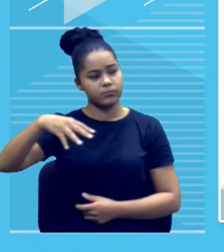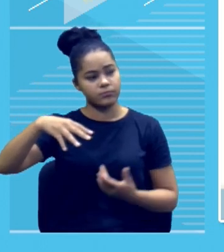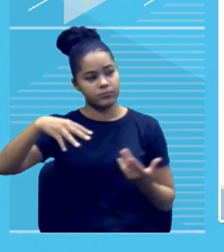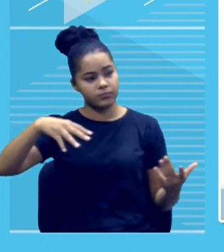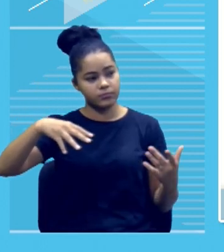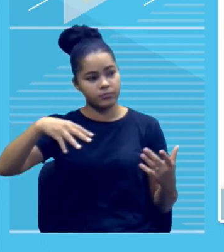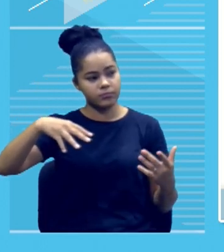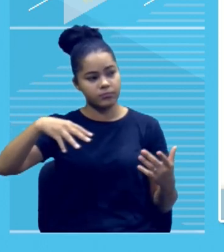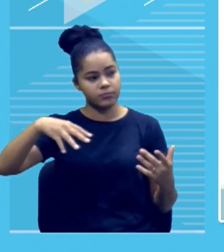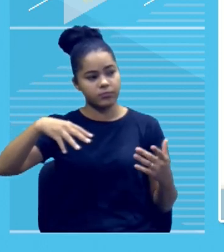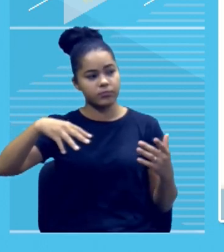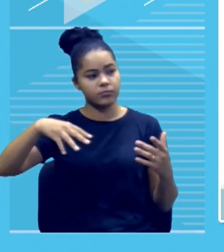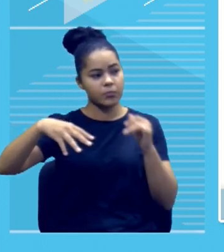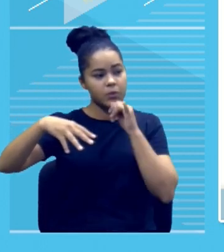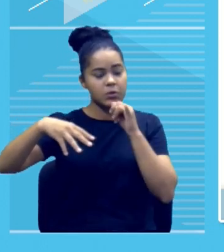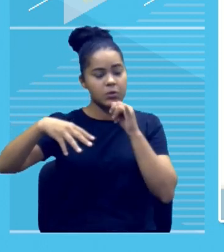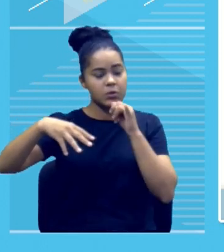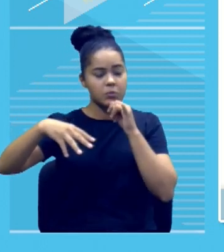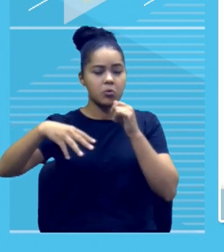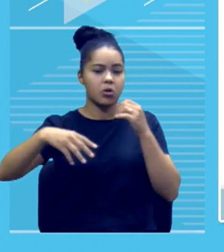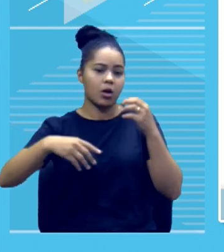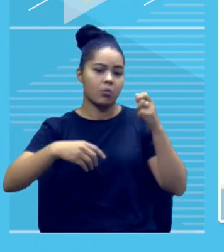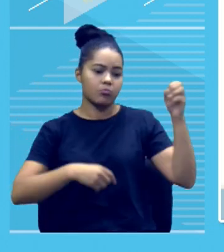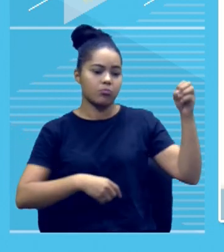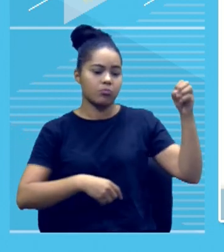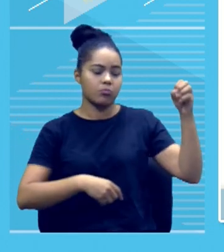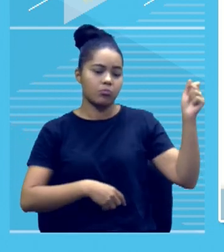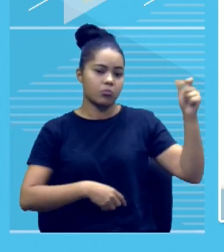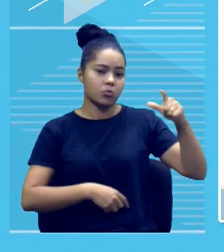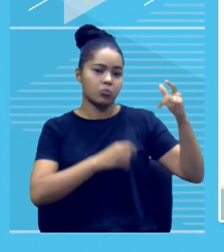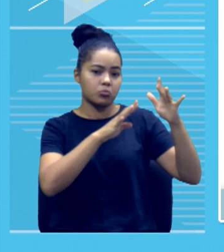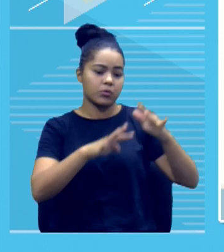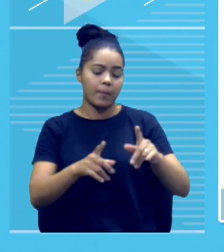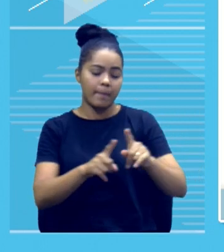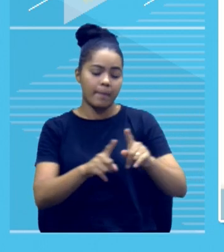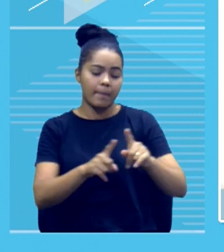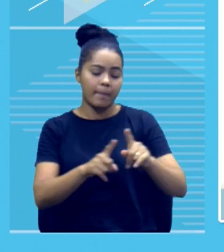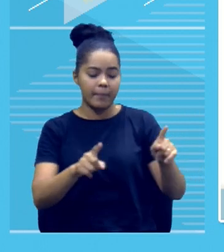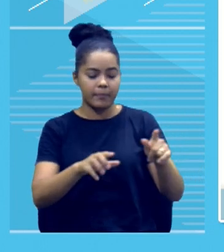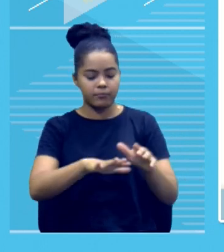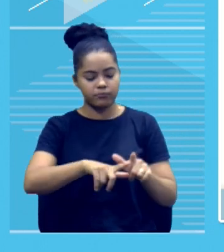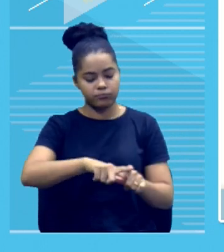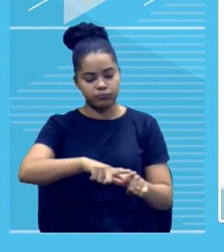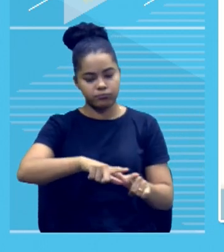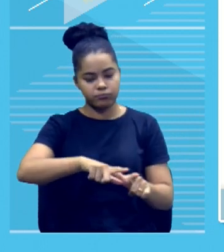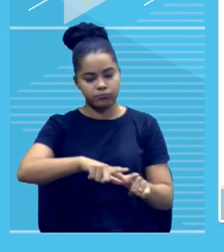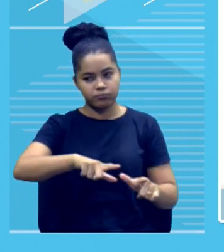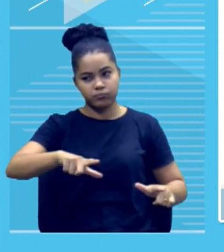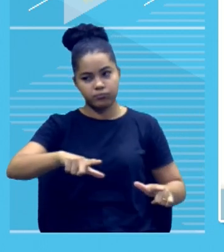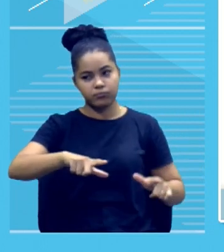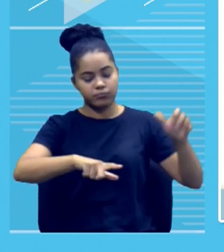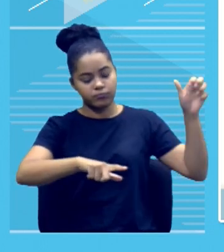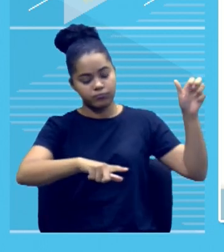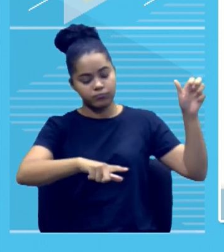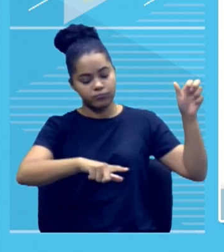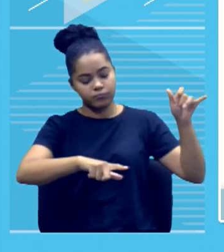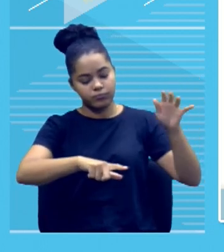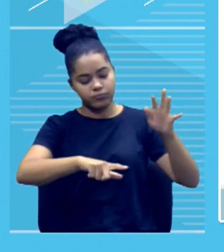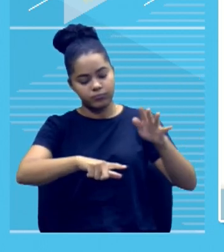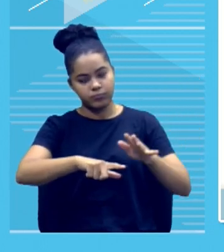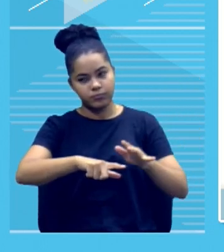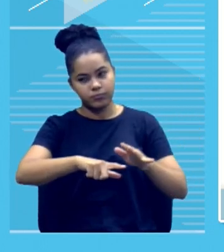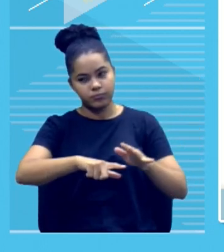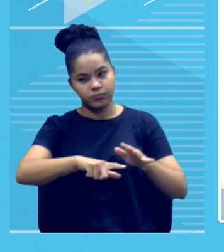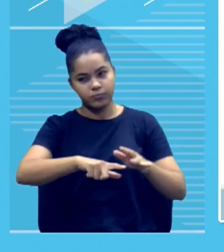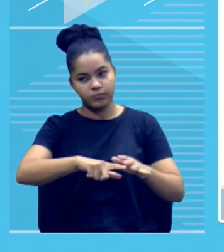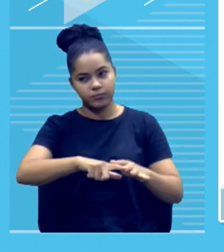luz natural, vamos colocar assim. Ao passar por um prisma especial chamado prisma de Nicol, olha o que